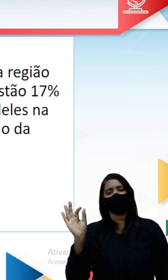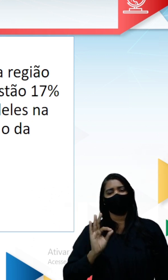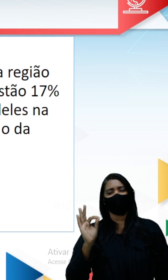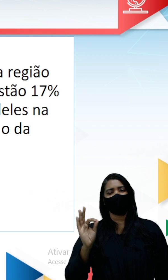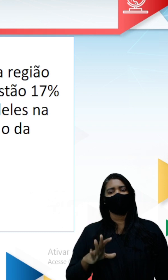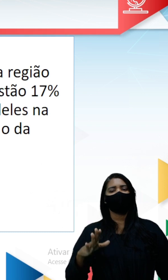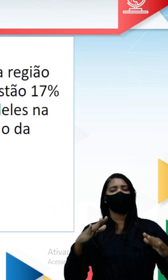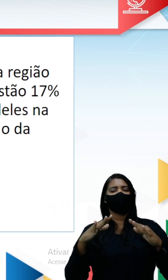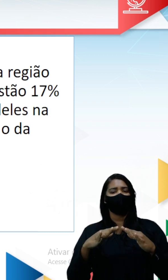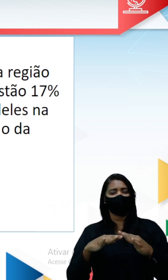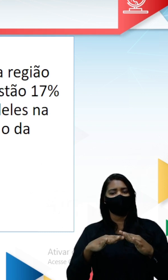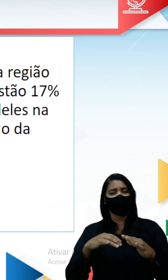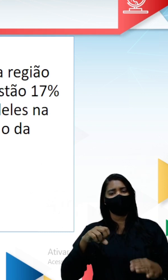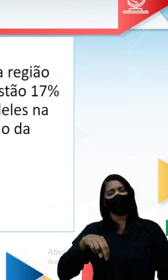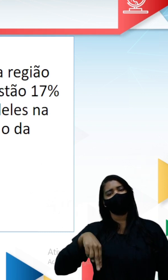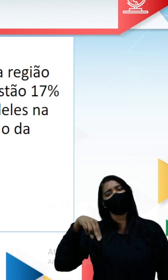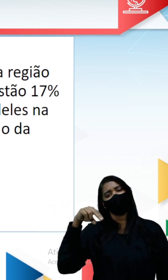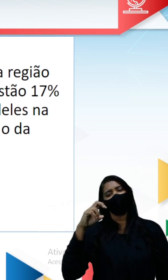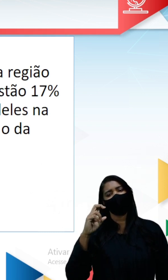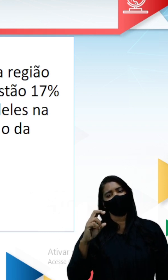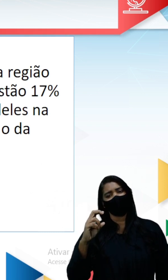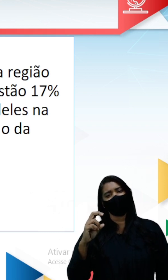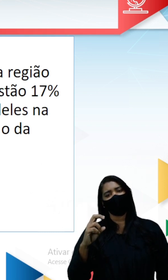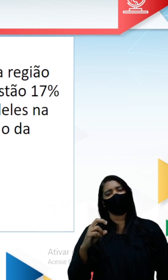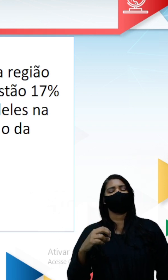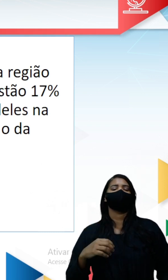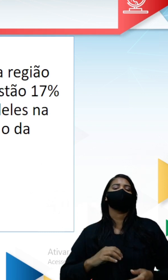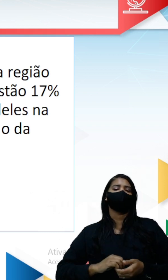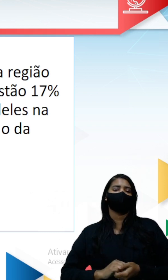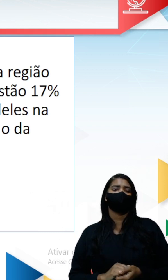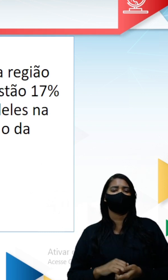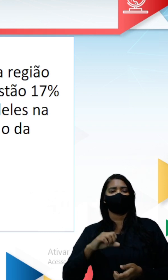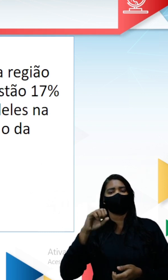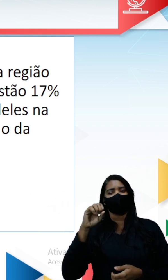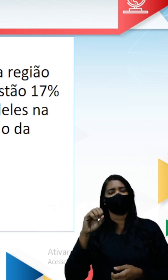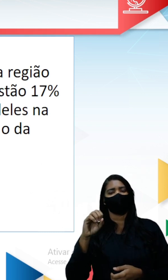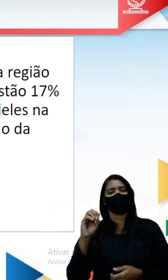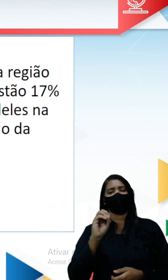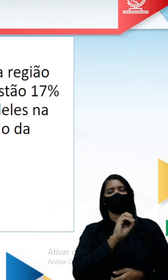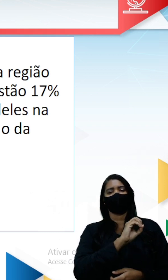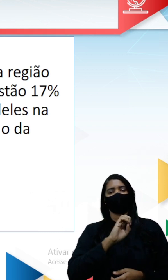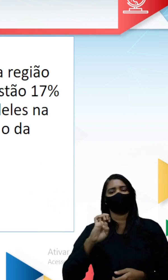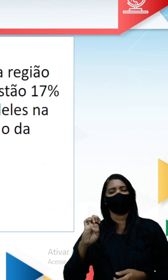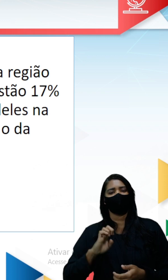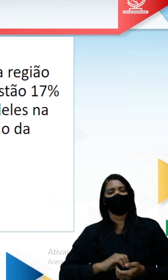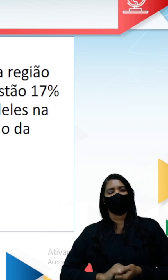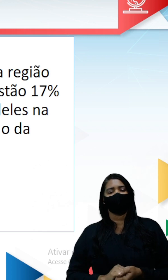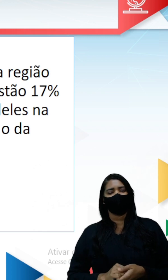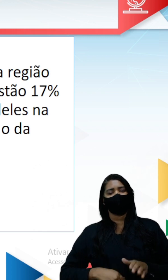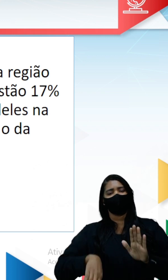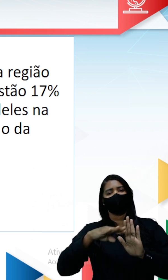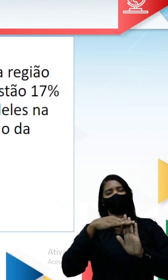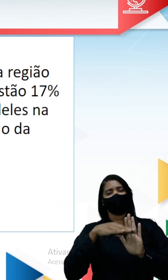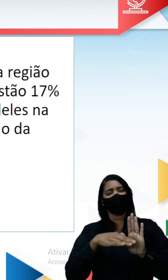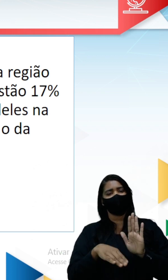moram na região do Norte e 5% no Centro-Oeste. Outro dado relevante é que da